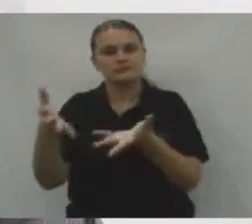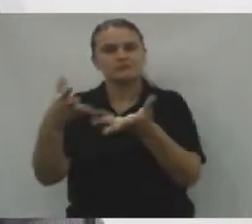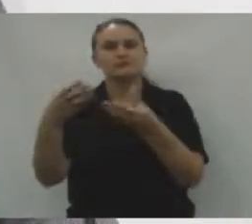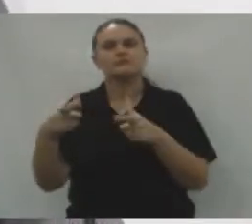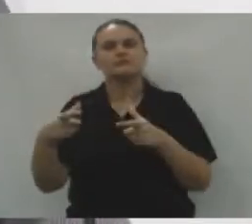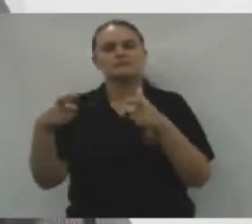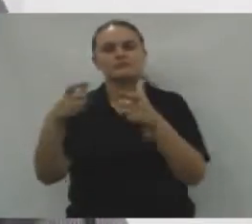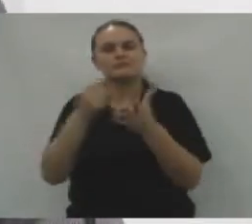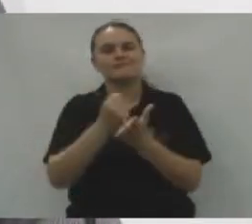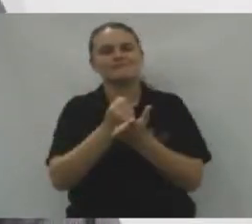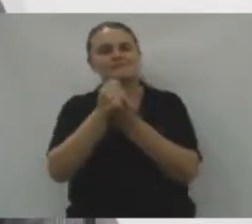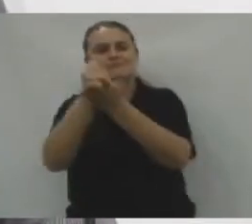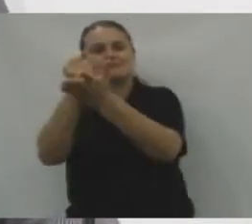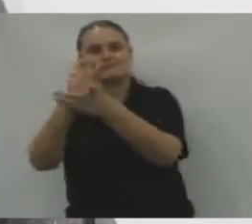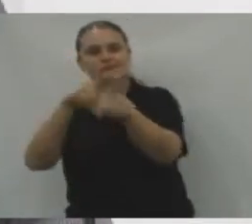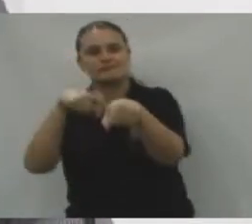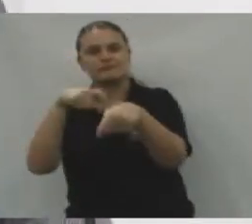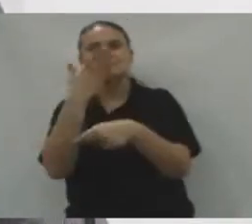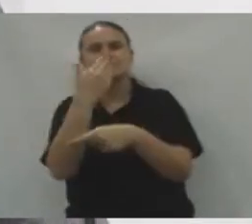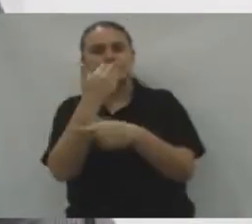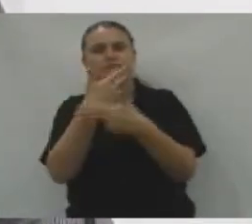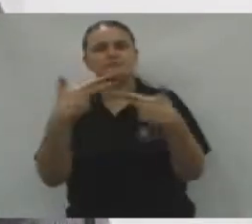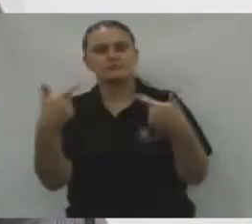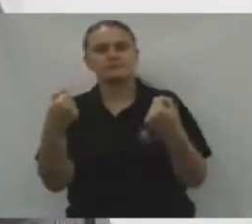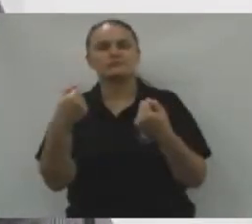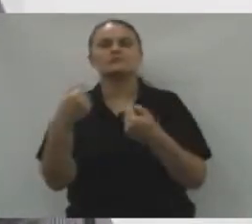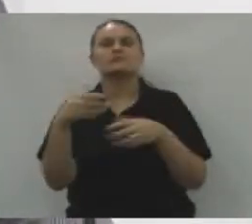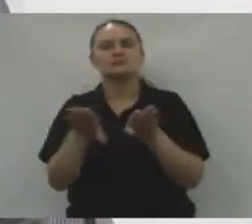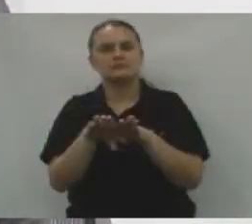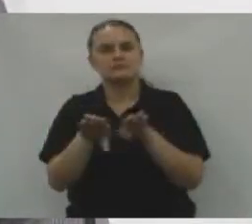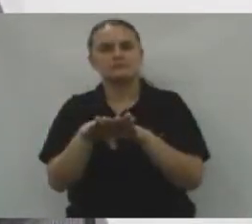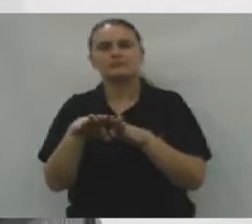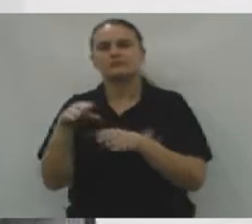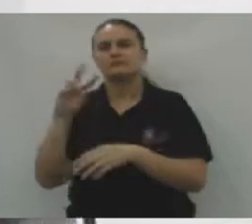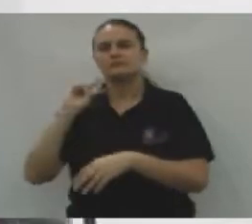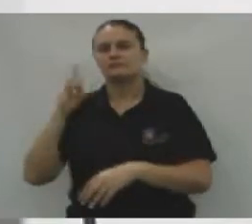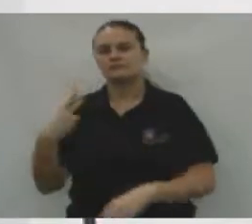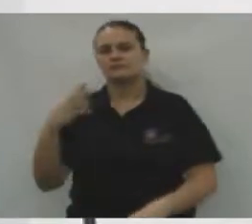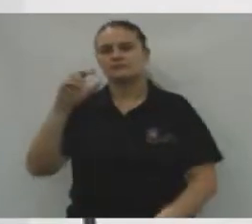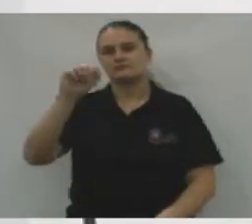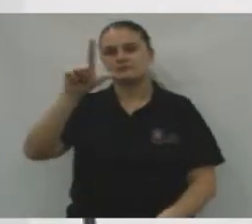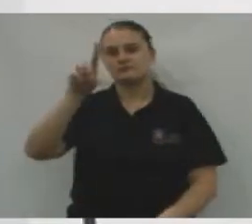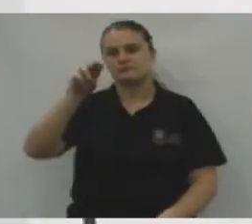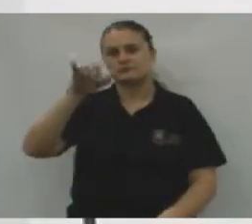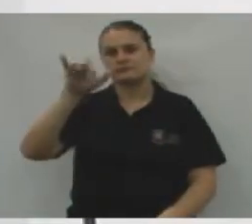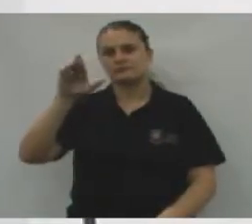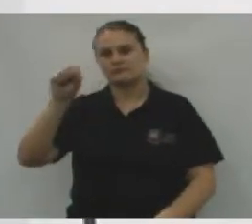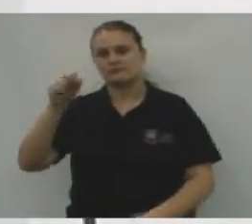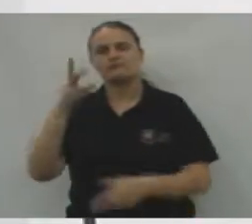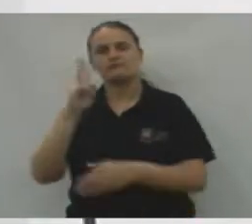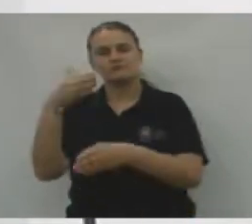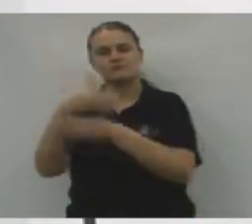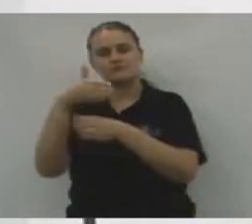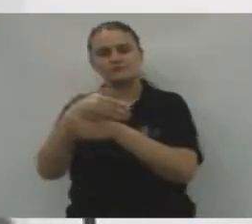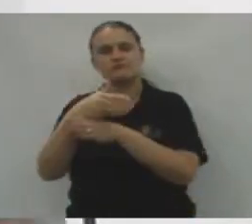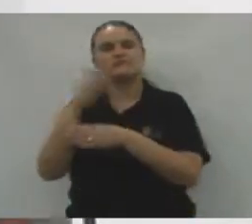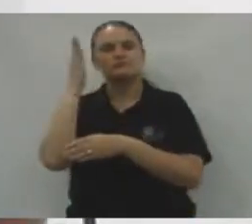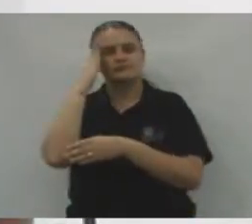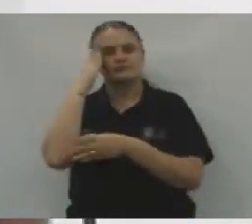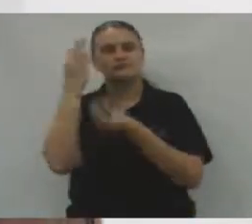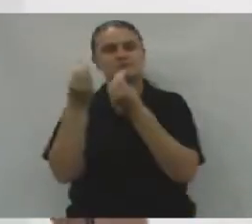logística para a gente levar os agricultores, alimentação e tal. Inclusive, o Almires participou de bastante dessas reuniões, sabe bem